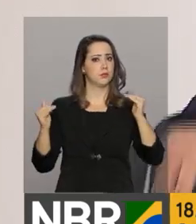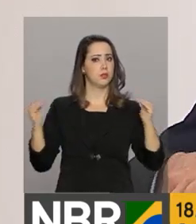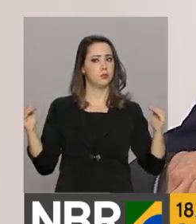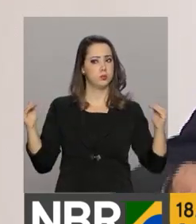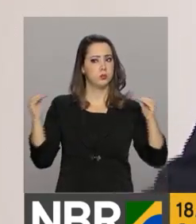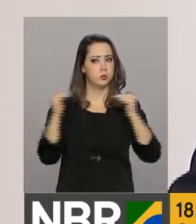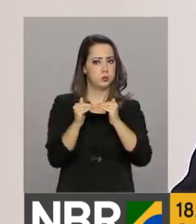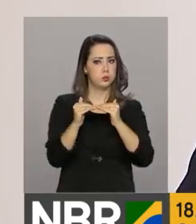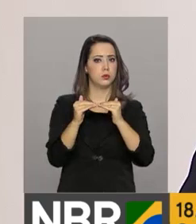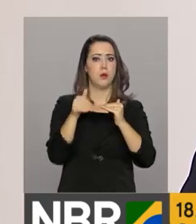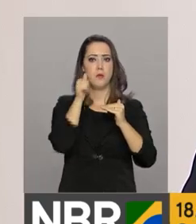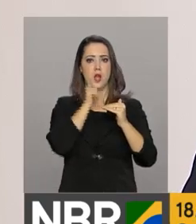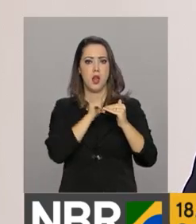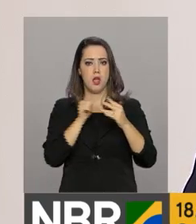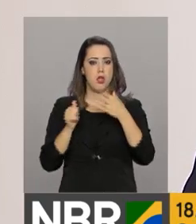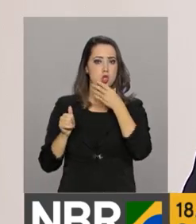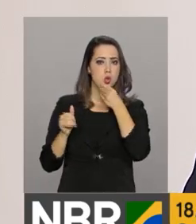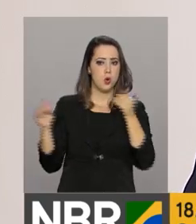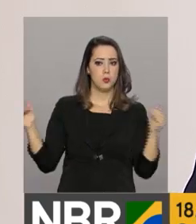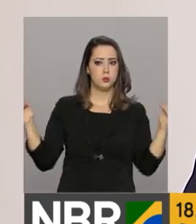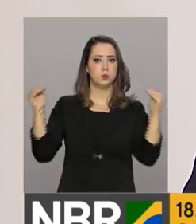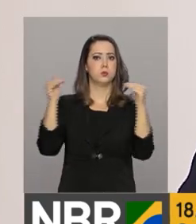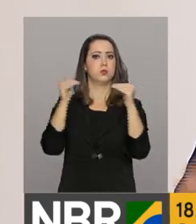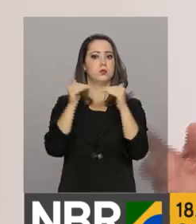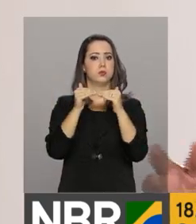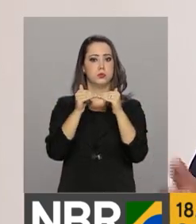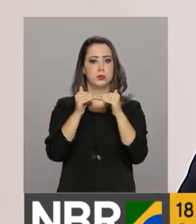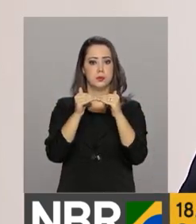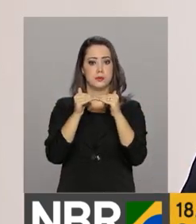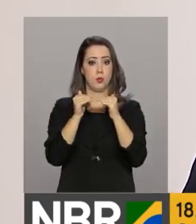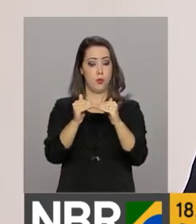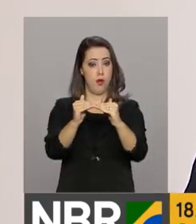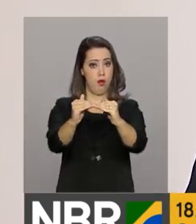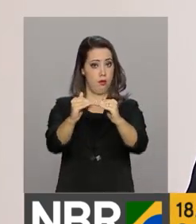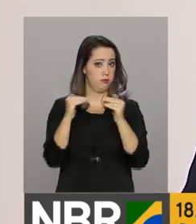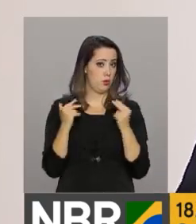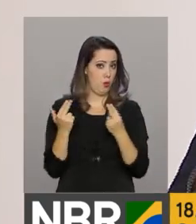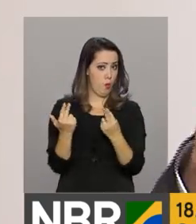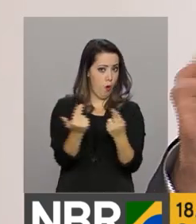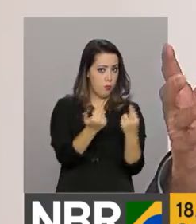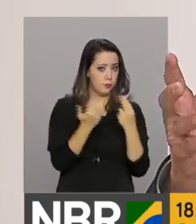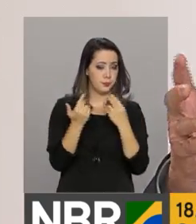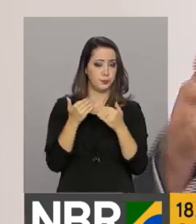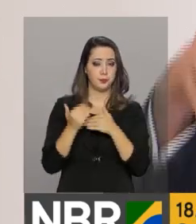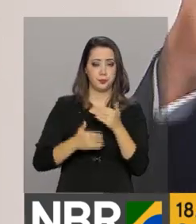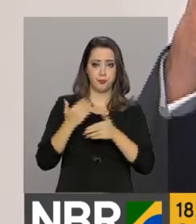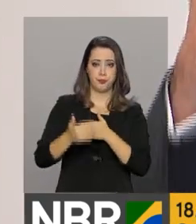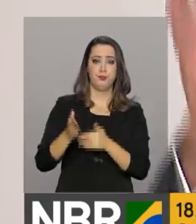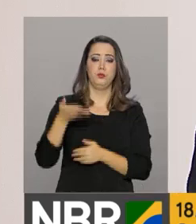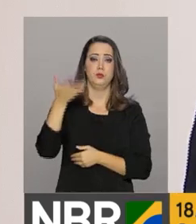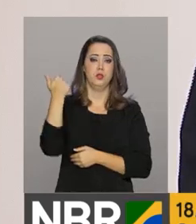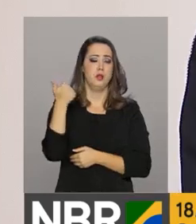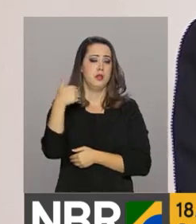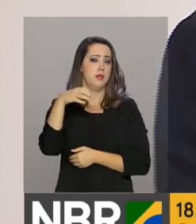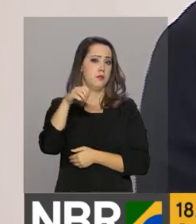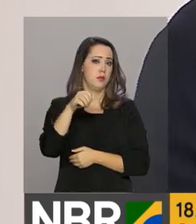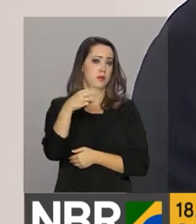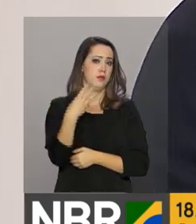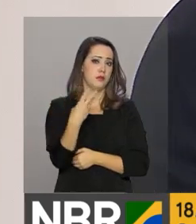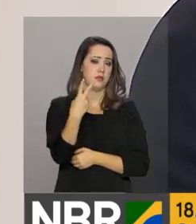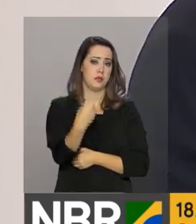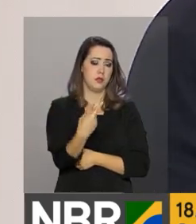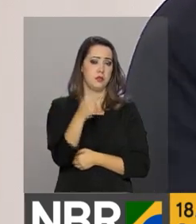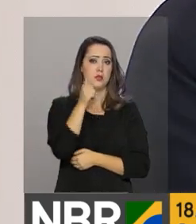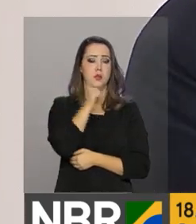mulher naquele momento da constituição de 88 e corremos uma luta que vem de muito tempo trindade 32 quando a